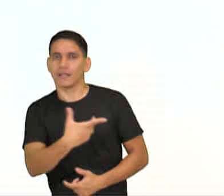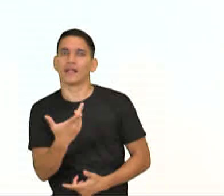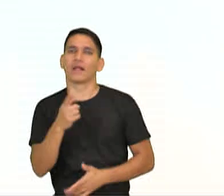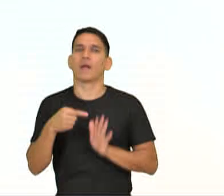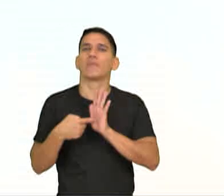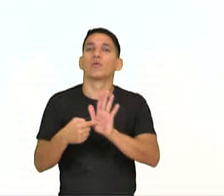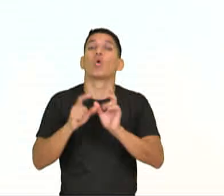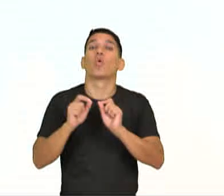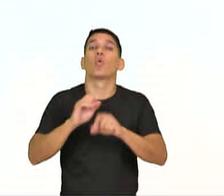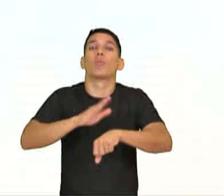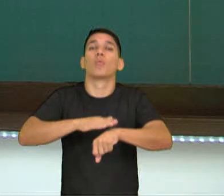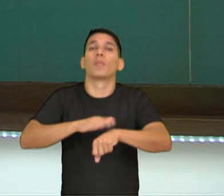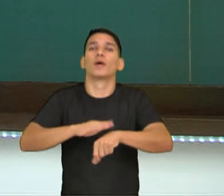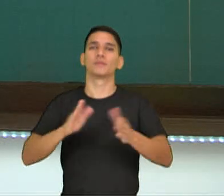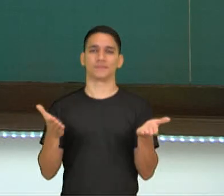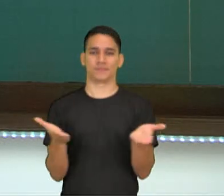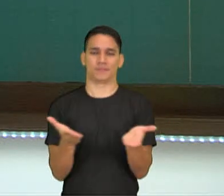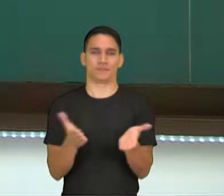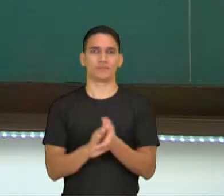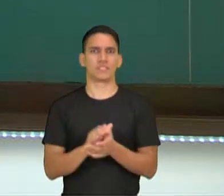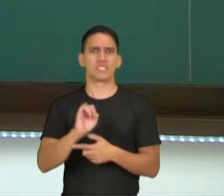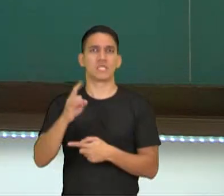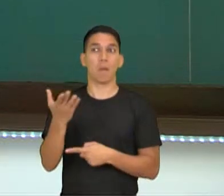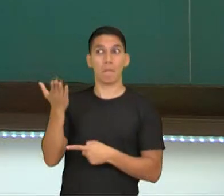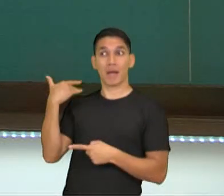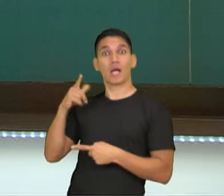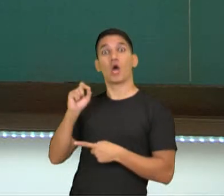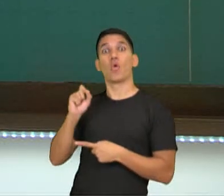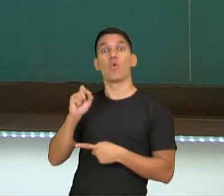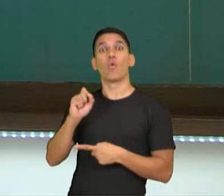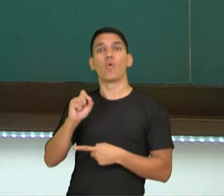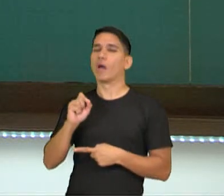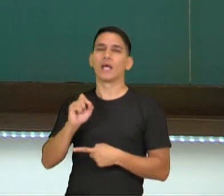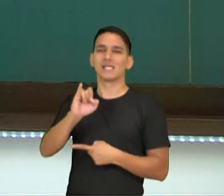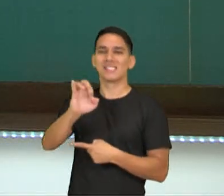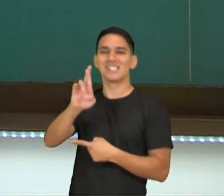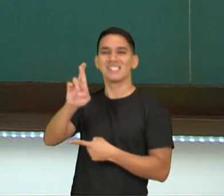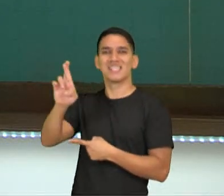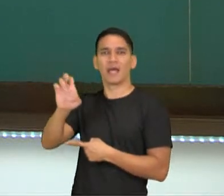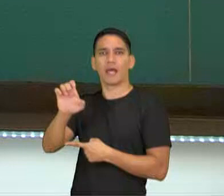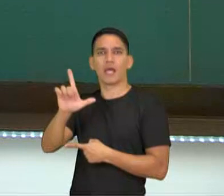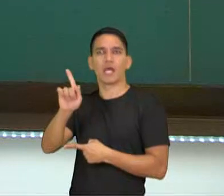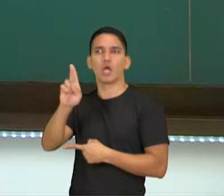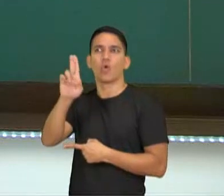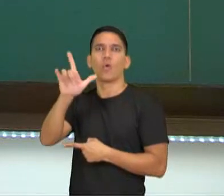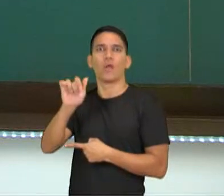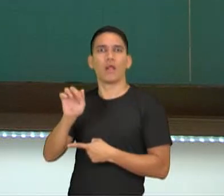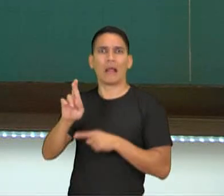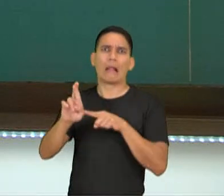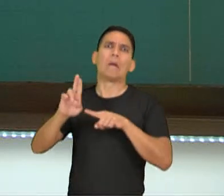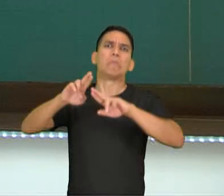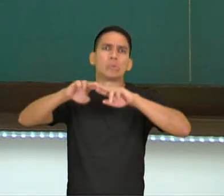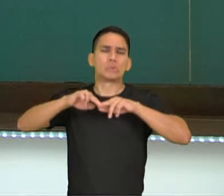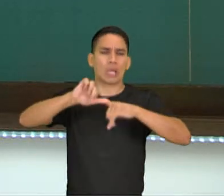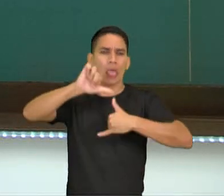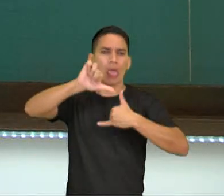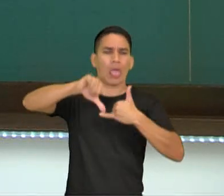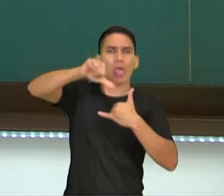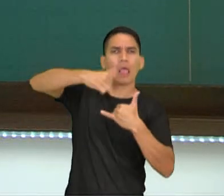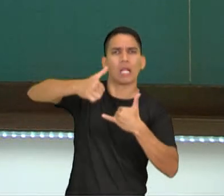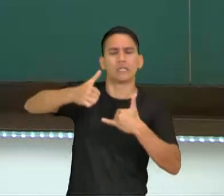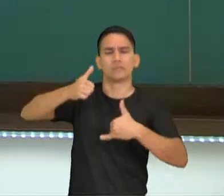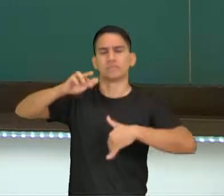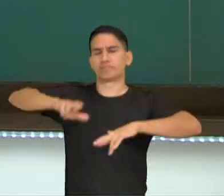no tempo presente, né? Se fosse no passado, o verbo ser é irregular, então muda totalmente a forma de escrever. Então, no